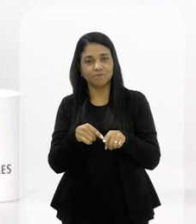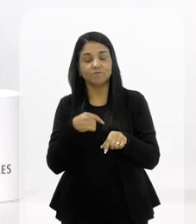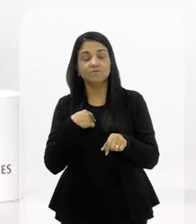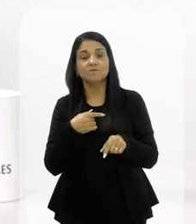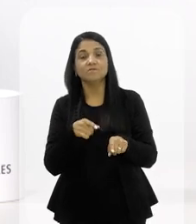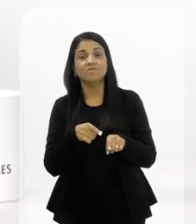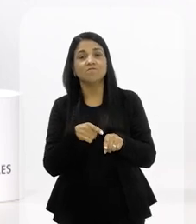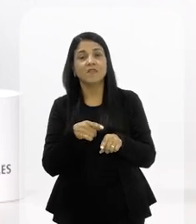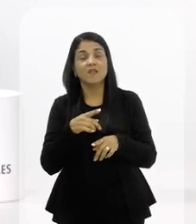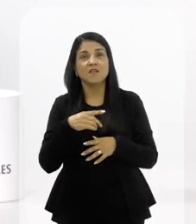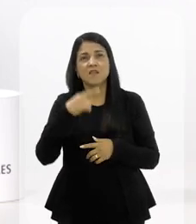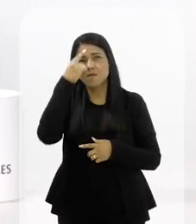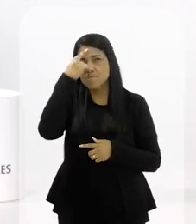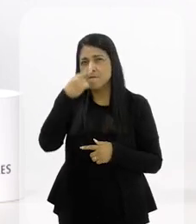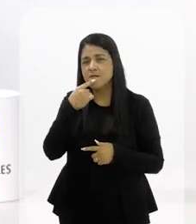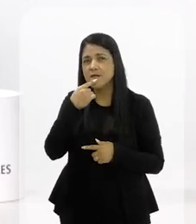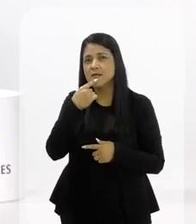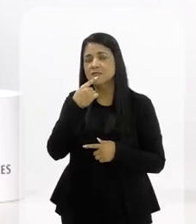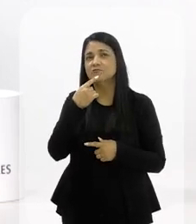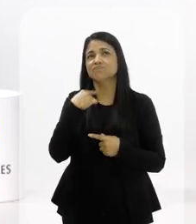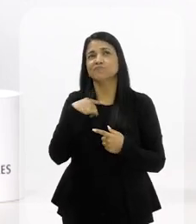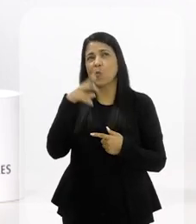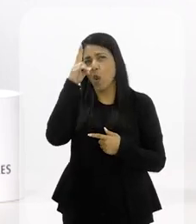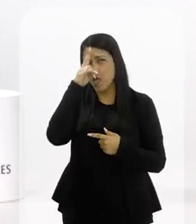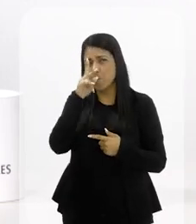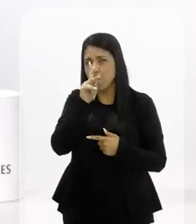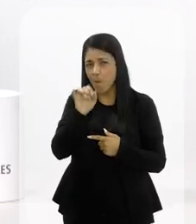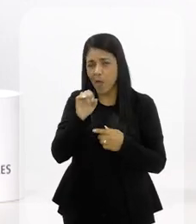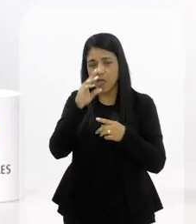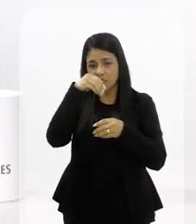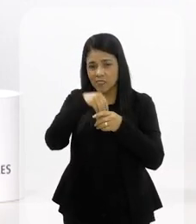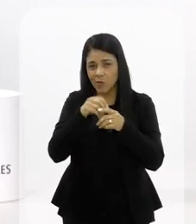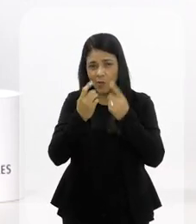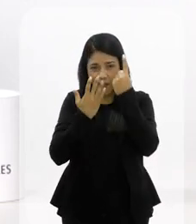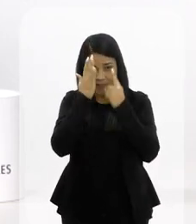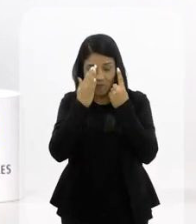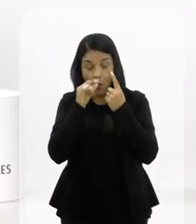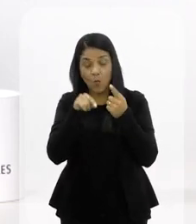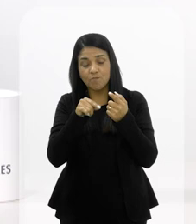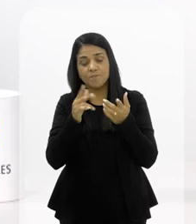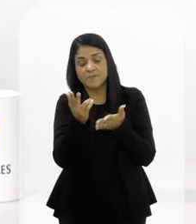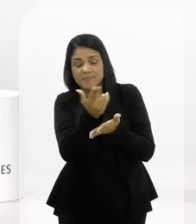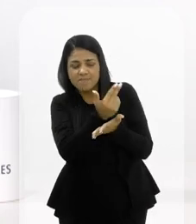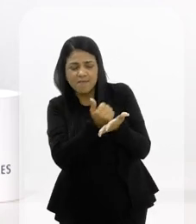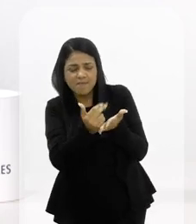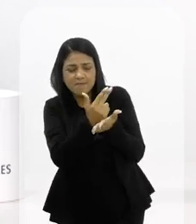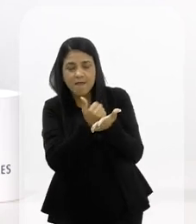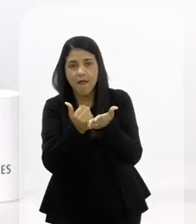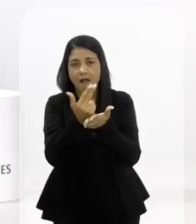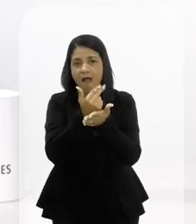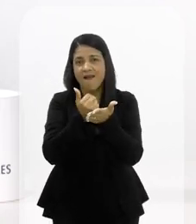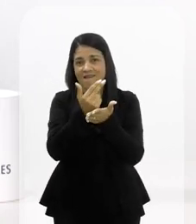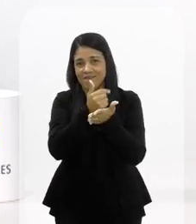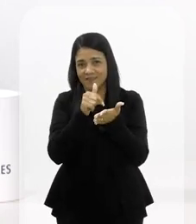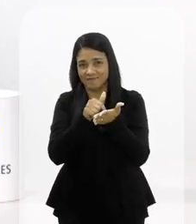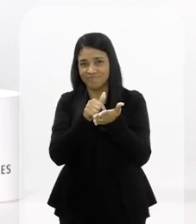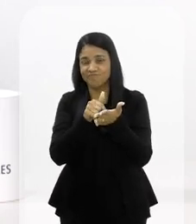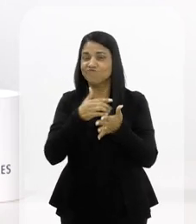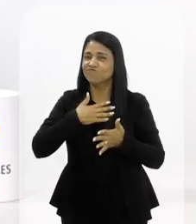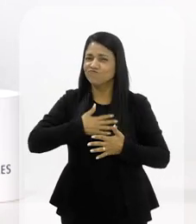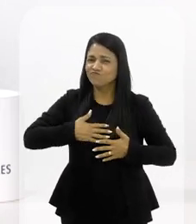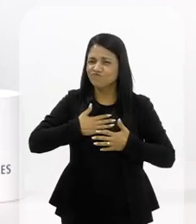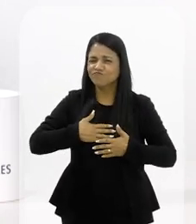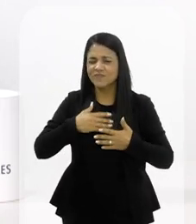muito a imagem mais forte que eu tenho do meu pai em carnaval é quando ele desenhava o carnaval e ele gostava de